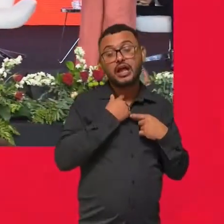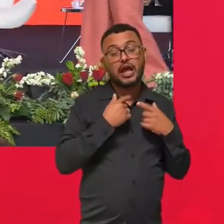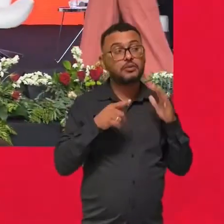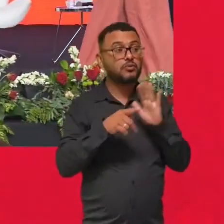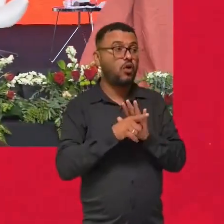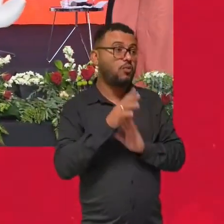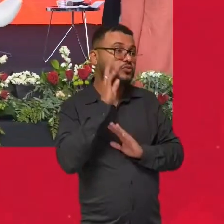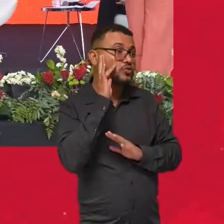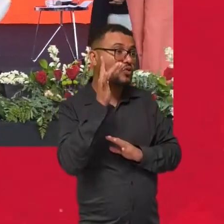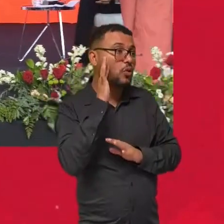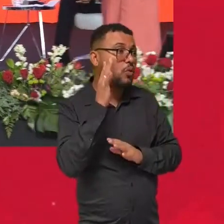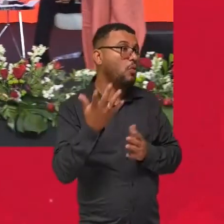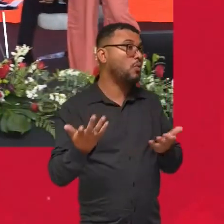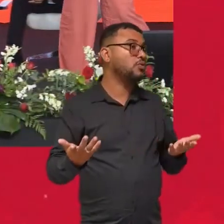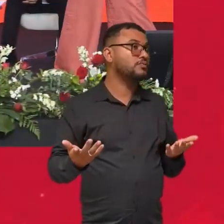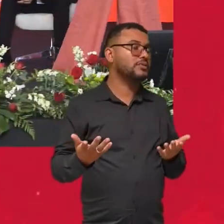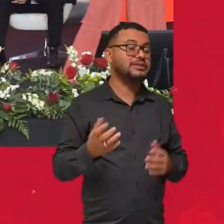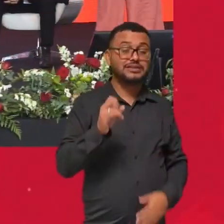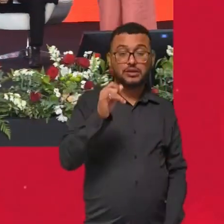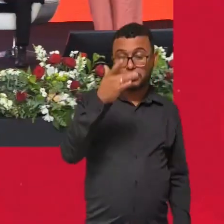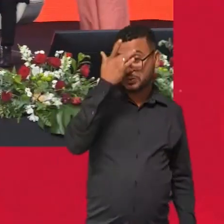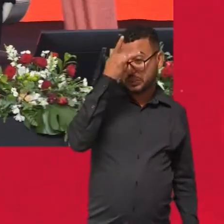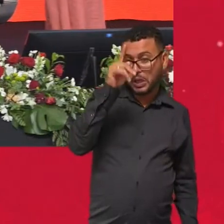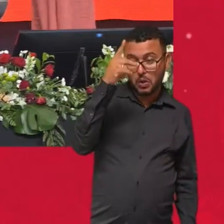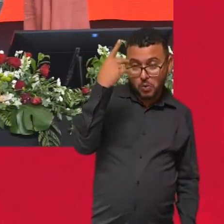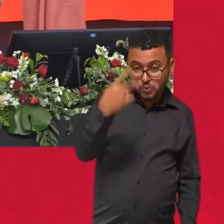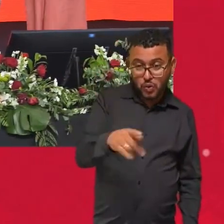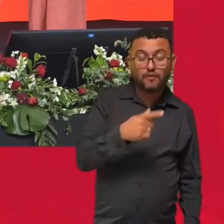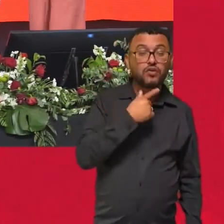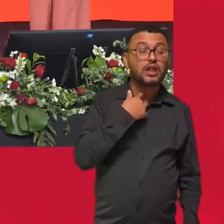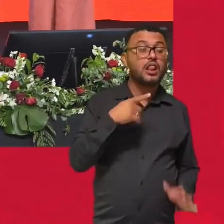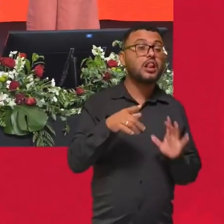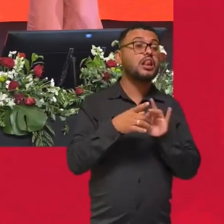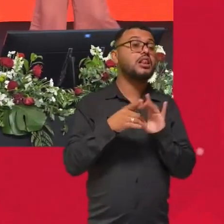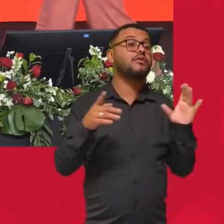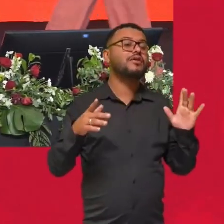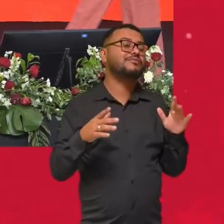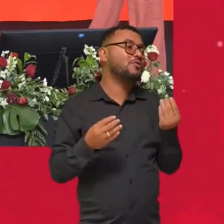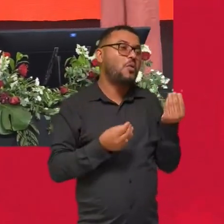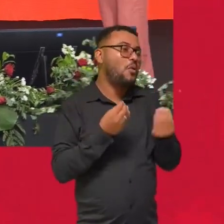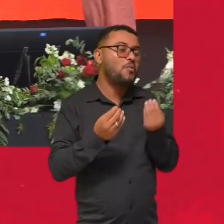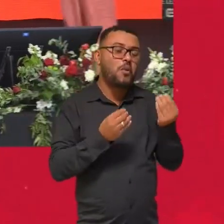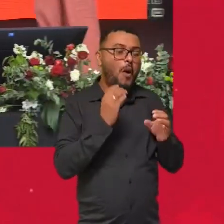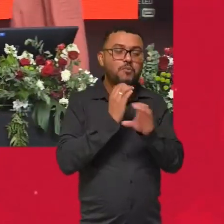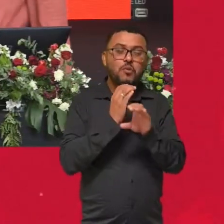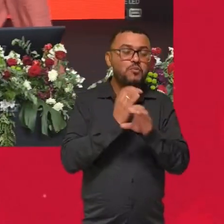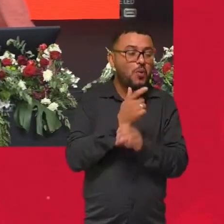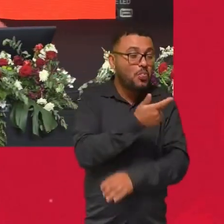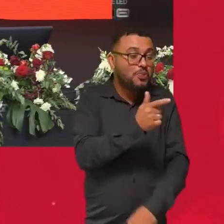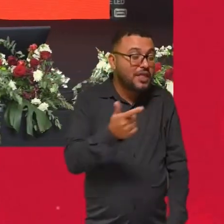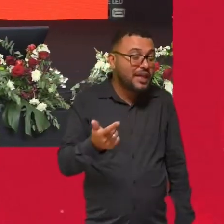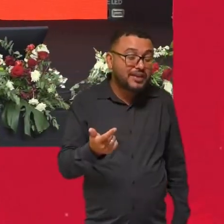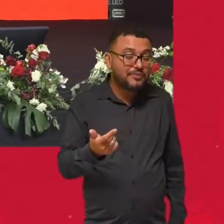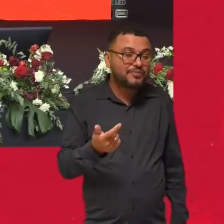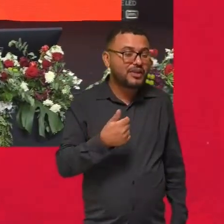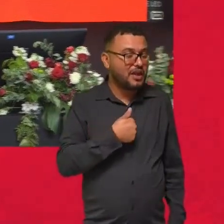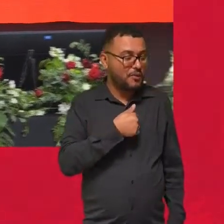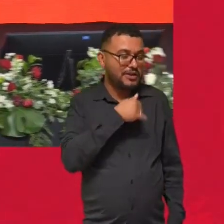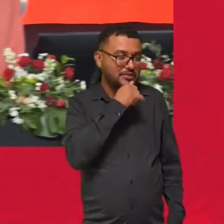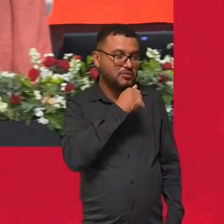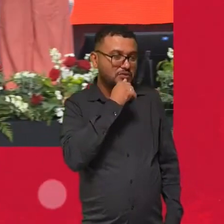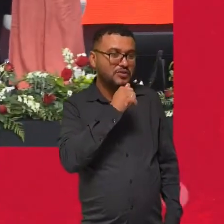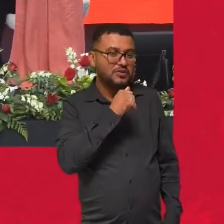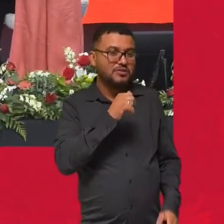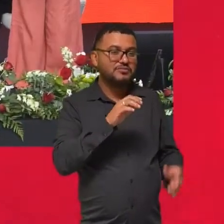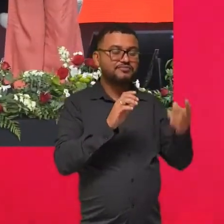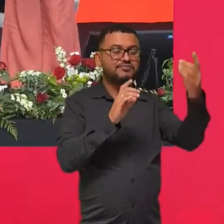sei qual é a vontade dessas pessoas, eu não tenho como me comunicar com elas. Eu sou vegetariana, aí eu vou para um jantar,